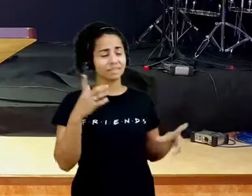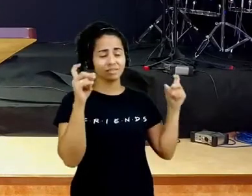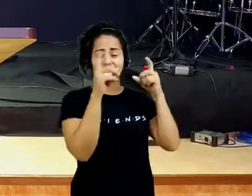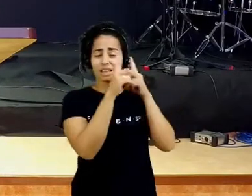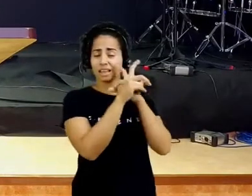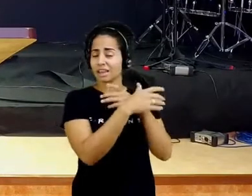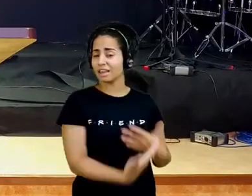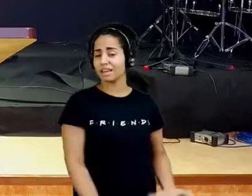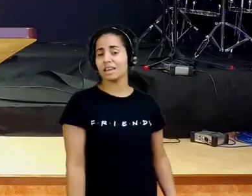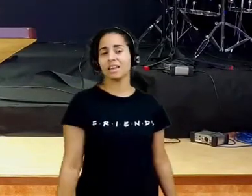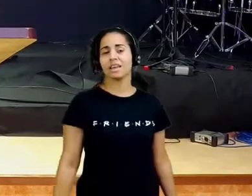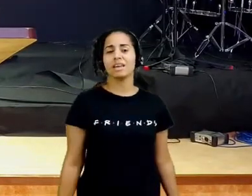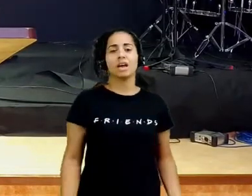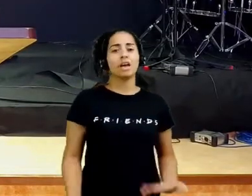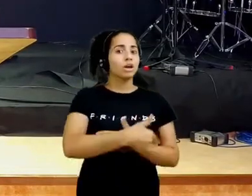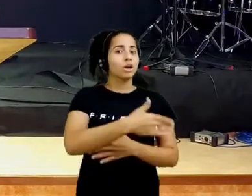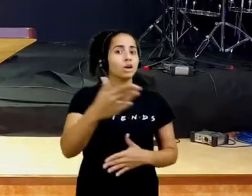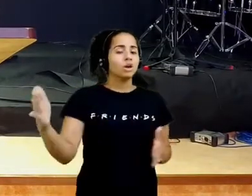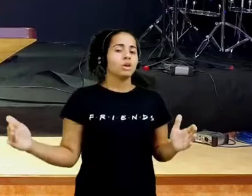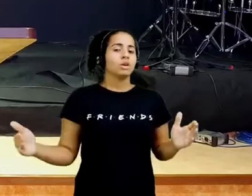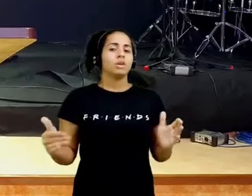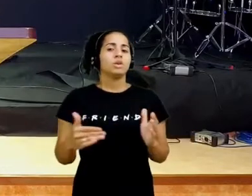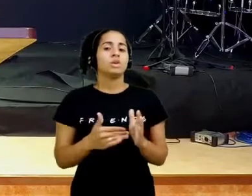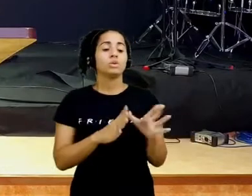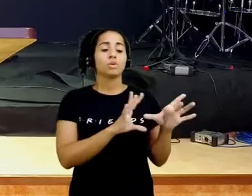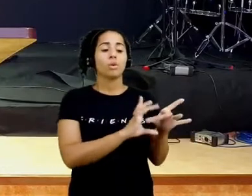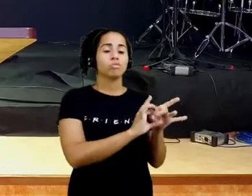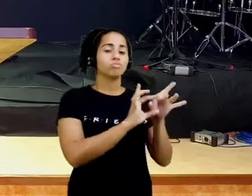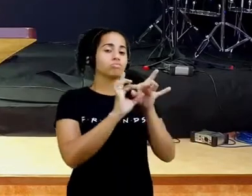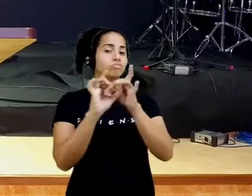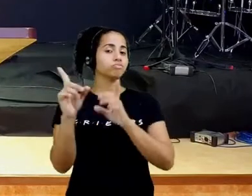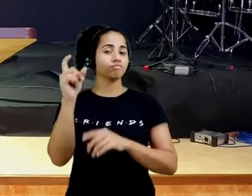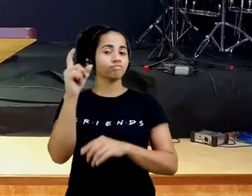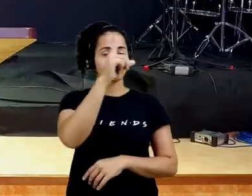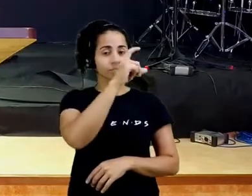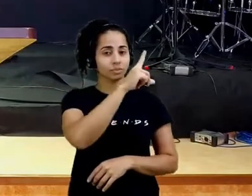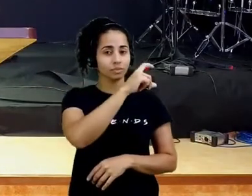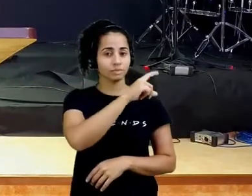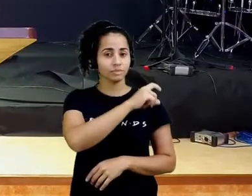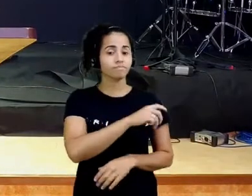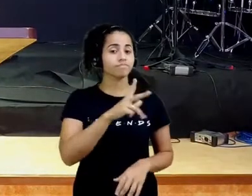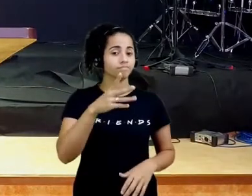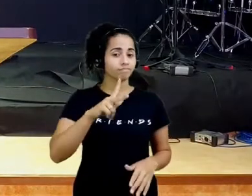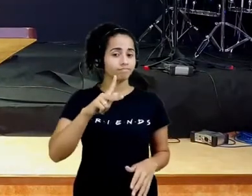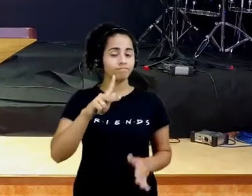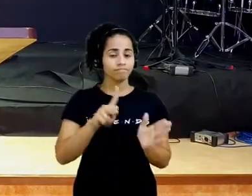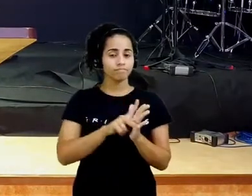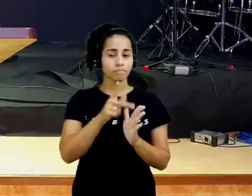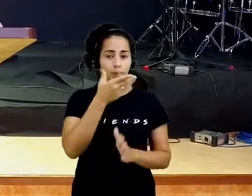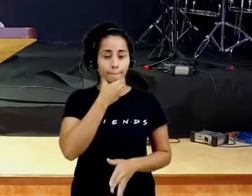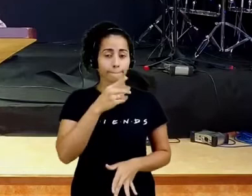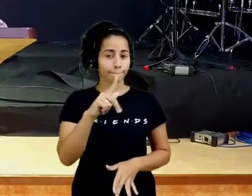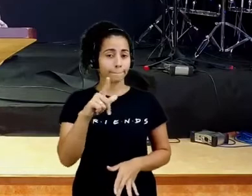difícil, em meio a diante de todo esse contexto vivido por Israel, pelo próprio profeta também,